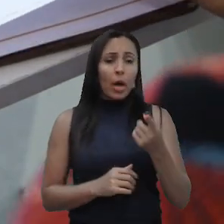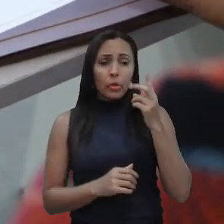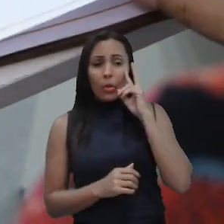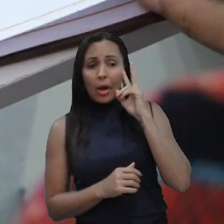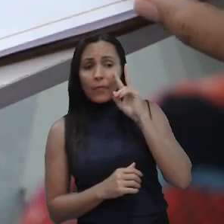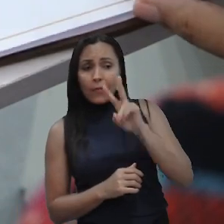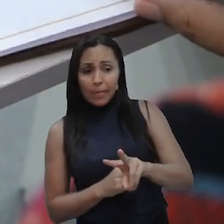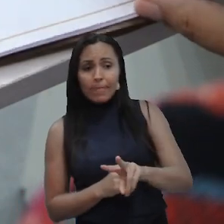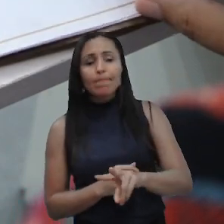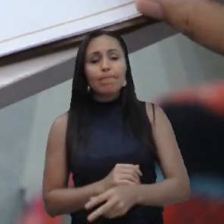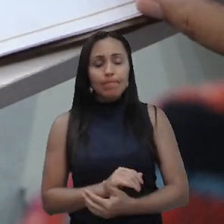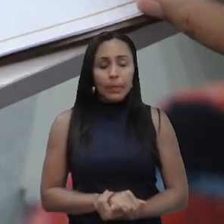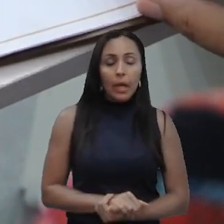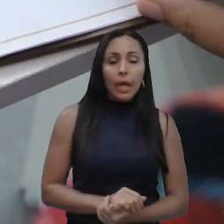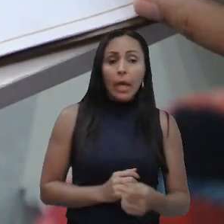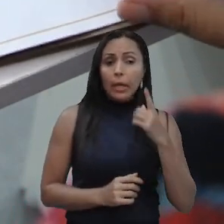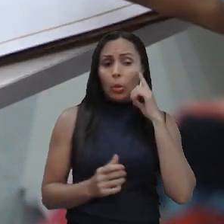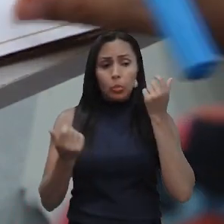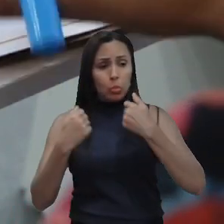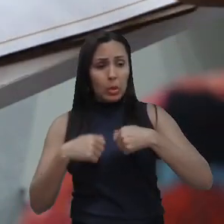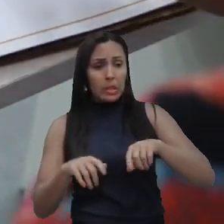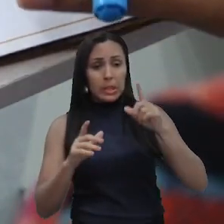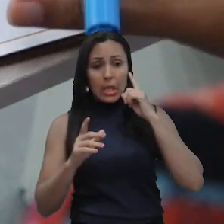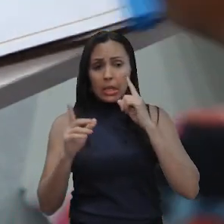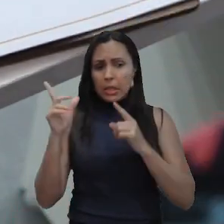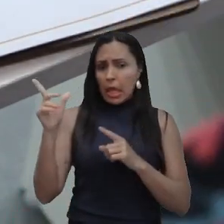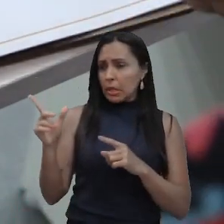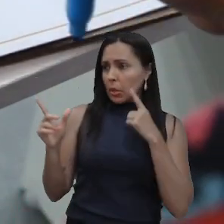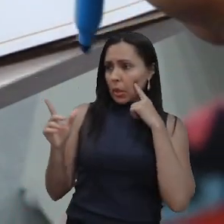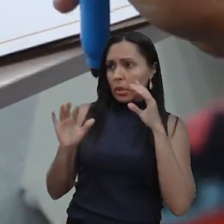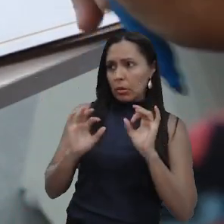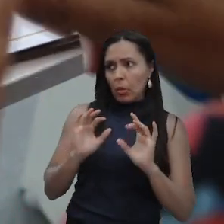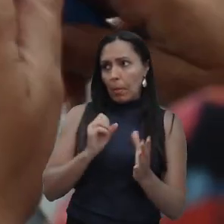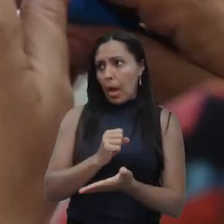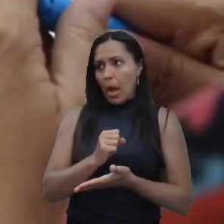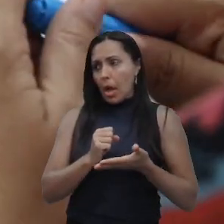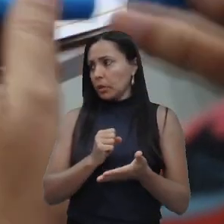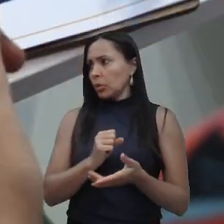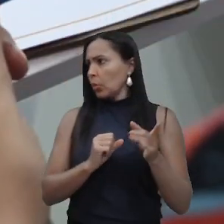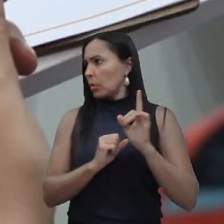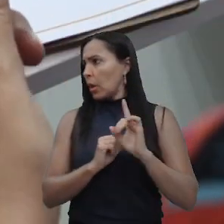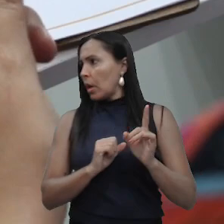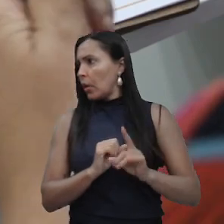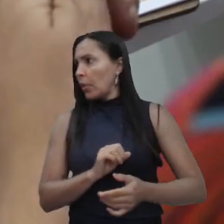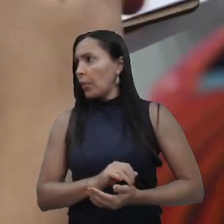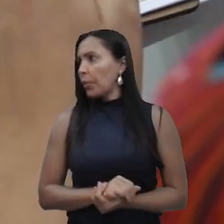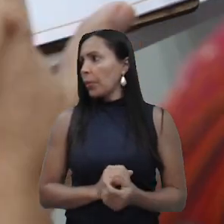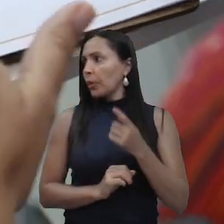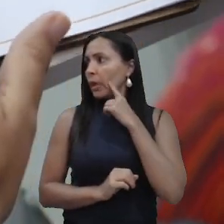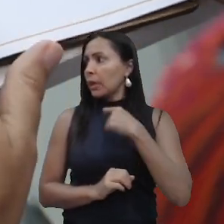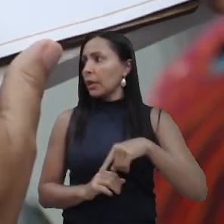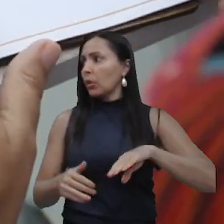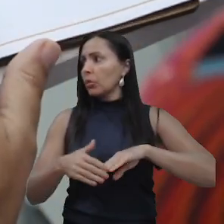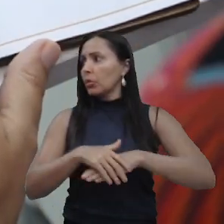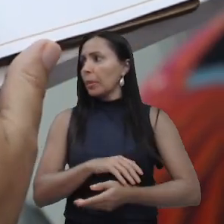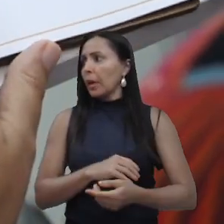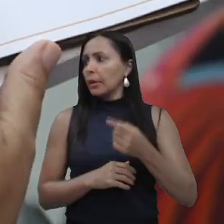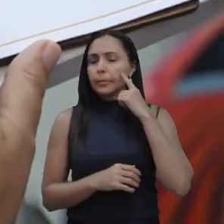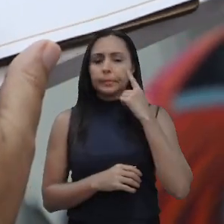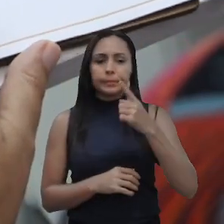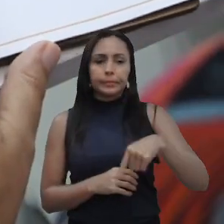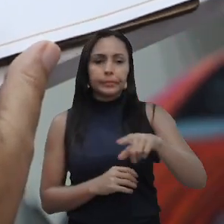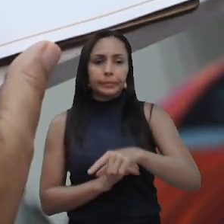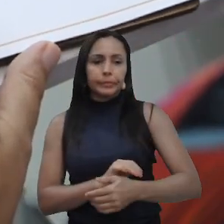grid retangular não precisa ser assim, tão básico e tão chato, entre aspas, como a gente está acostumado. Para esse